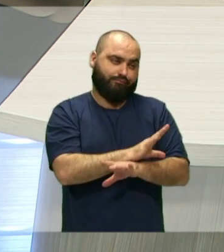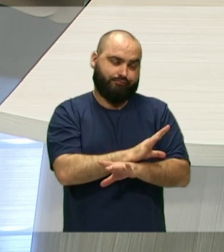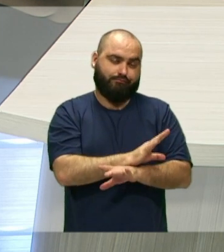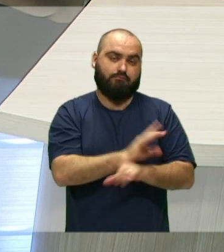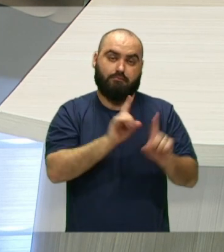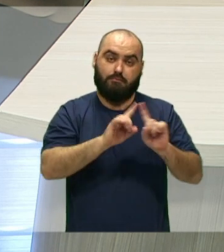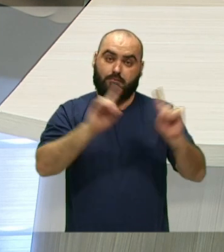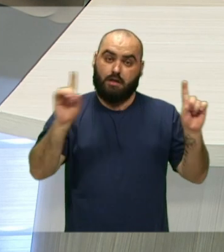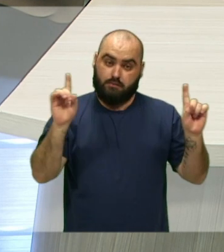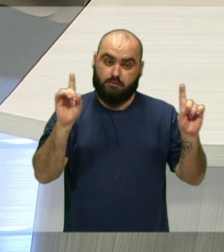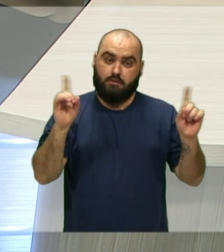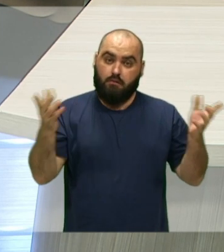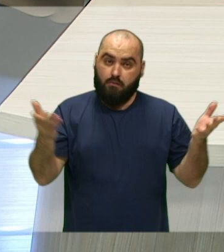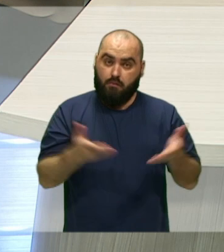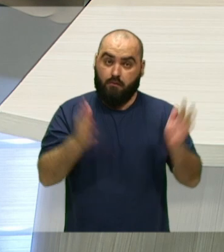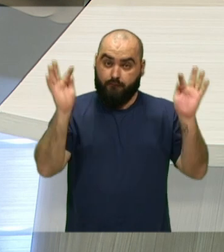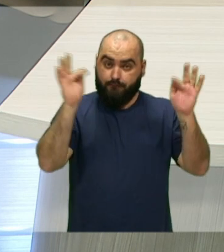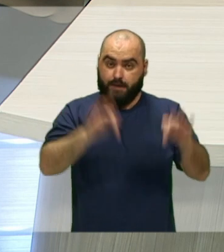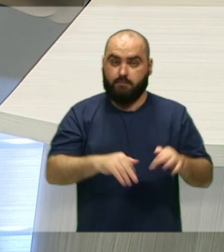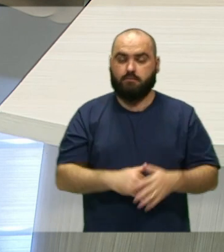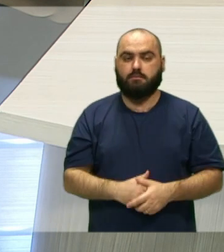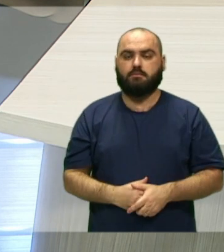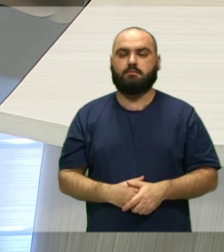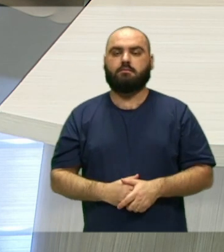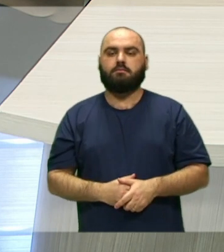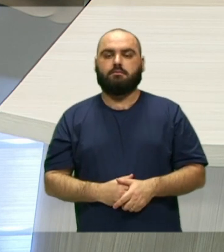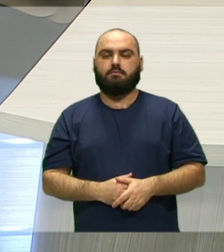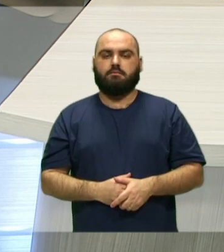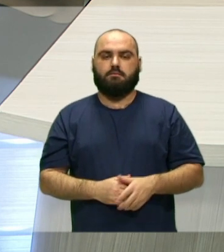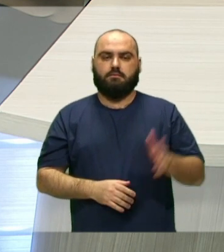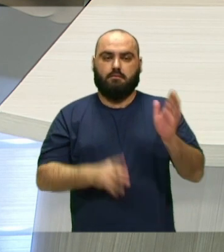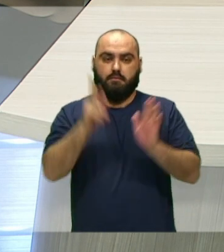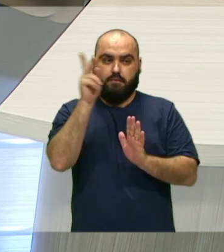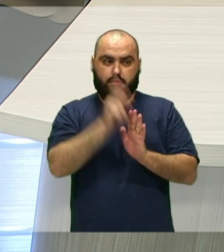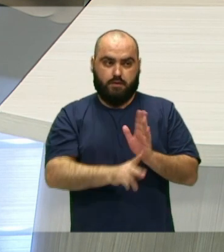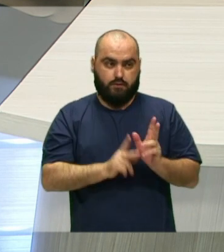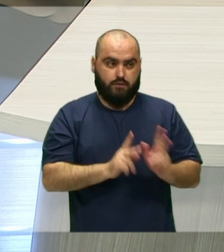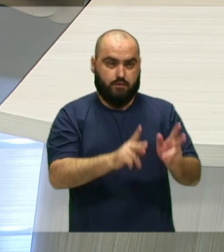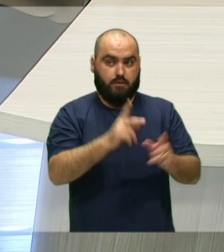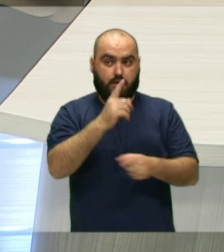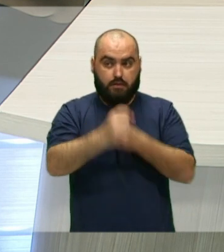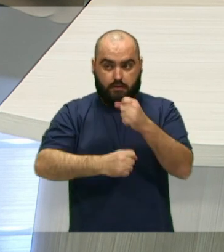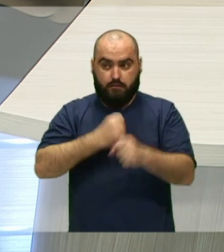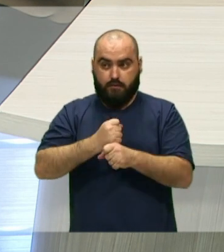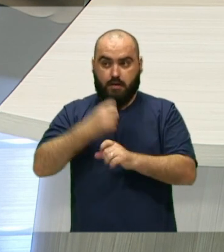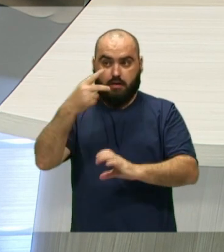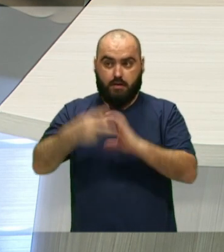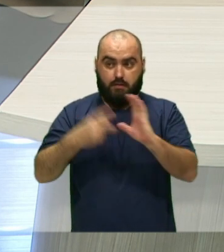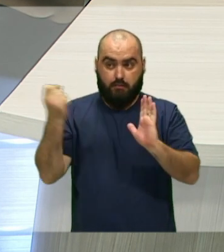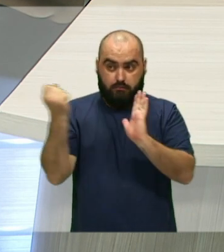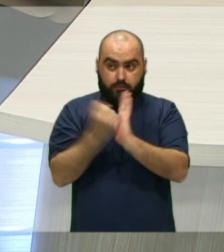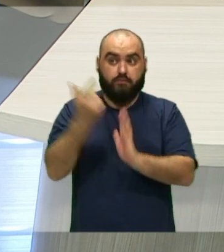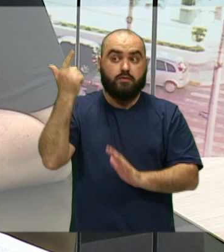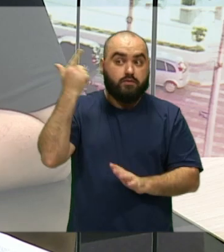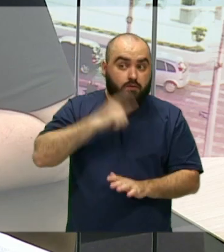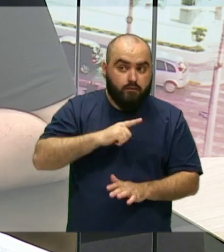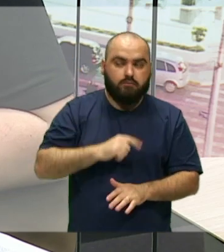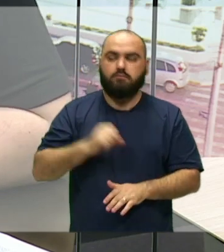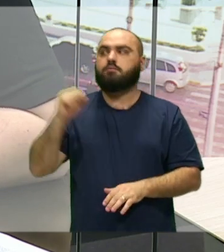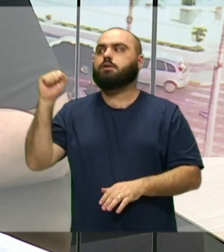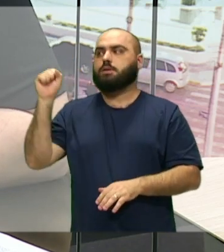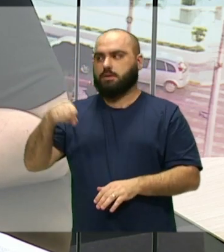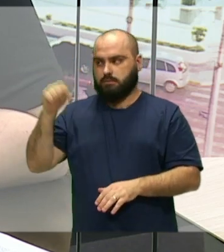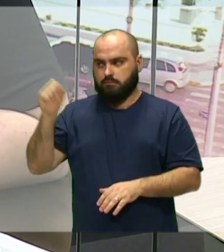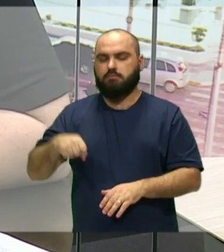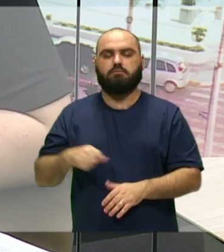só para terminar eh Então como esses projetos continuam Provavelmente ano que vem a câmara vai ser certificada de novo com certeza trabalha estamos